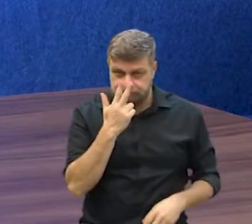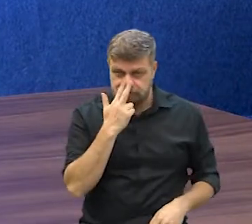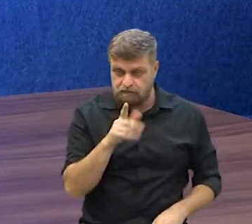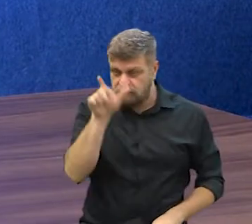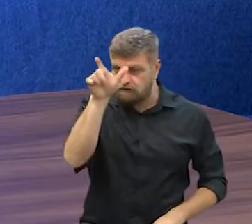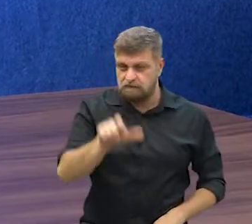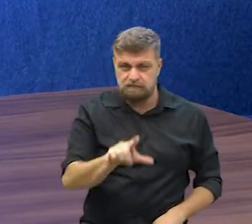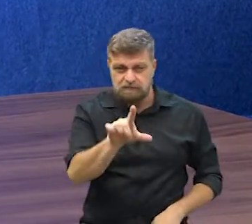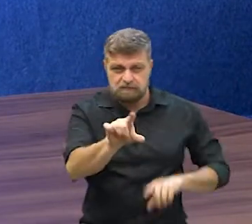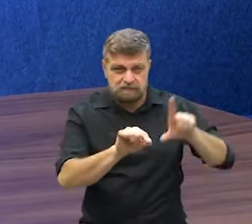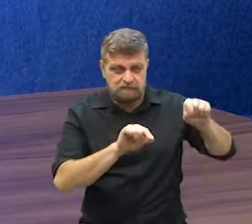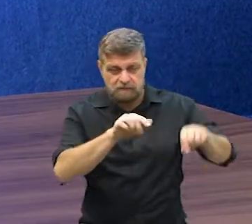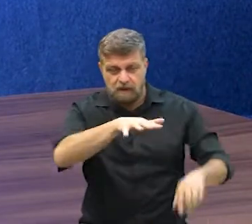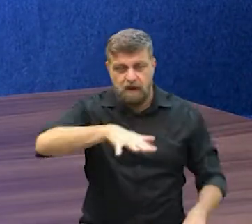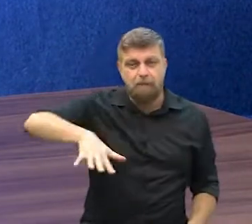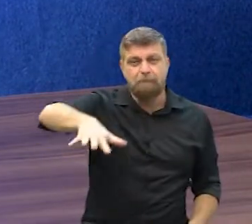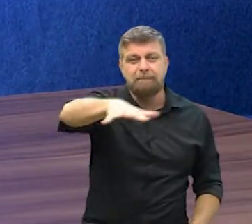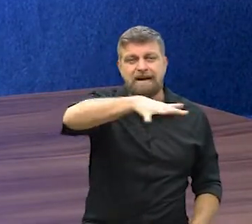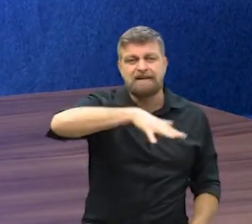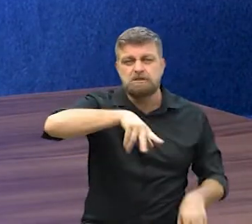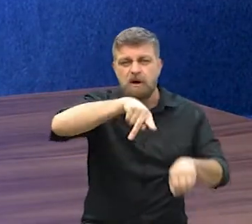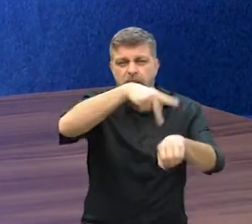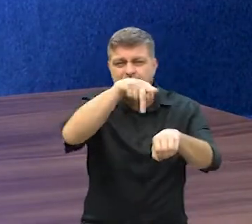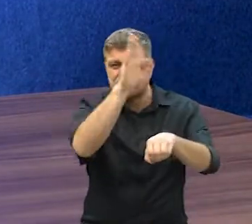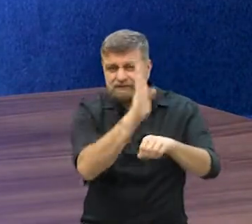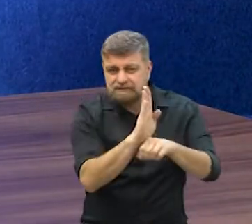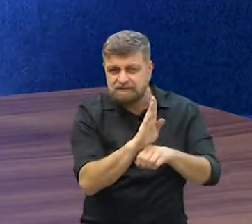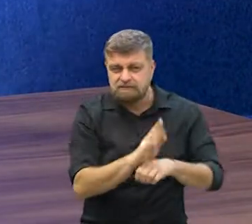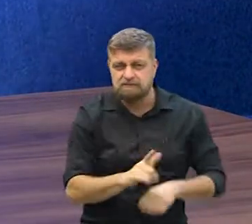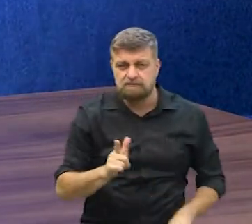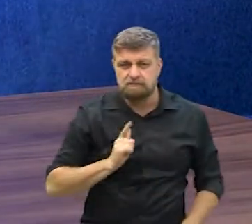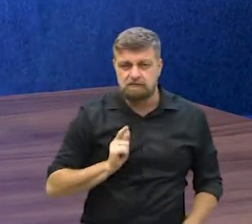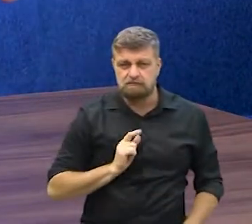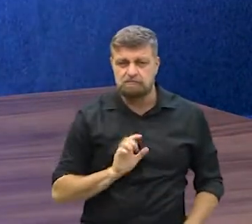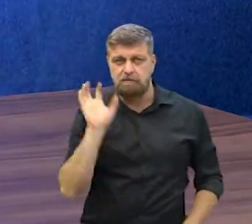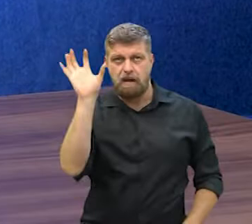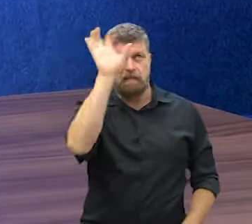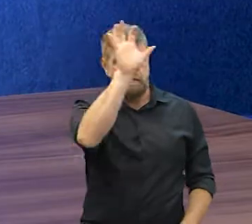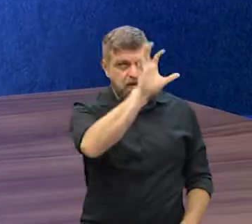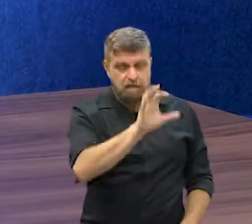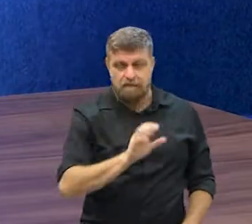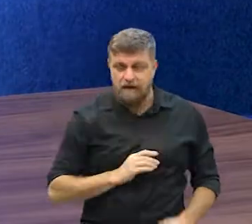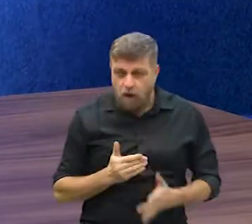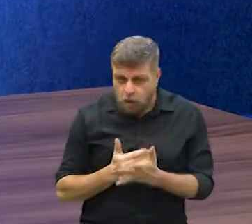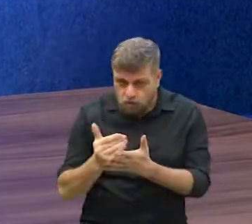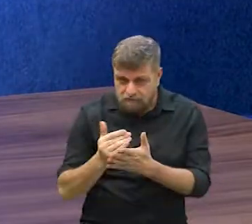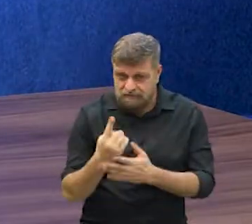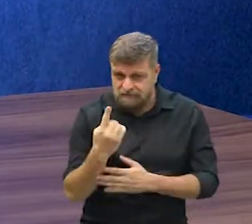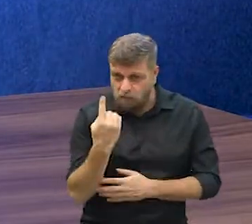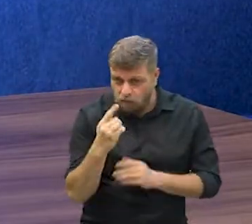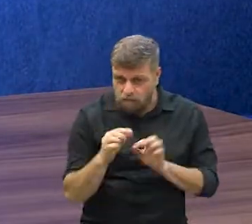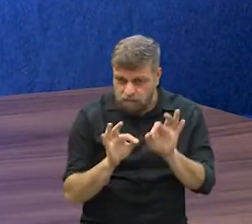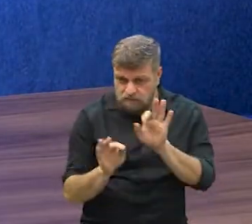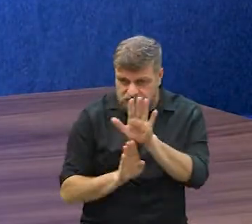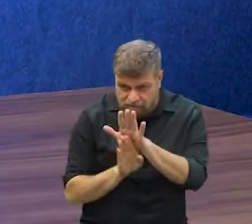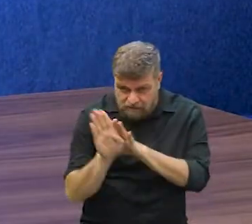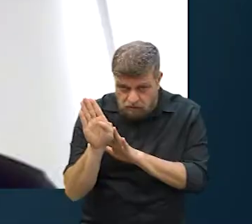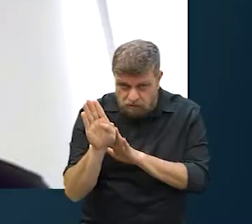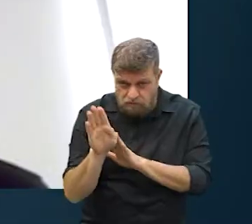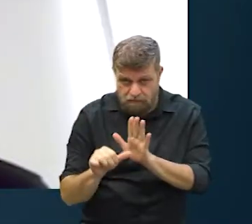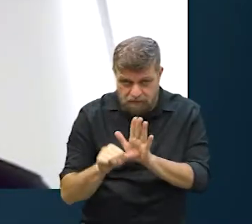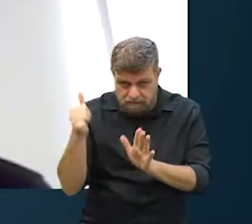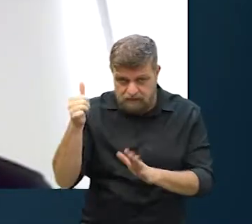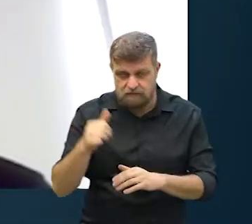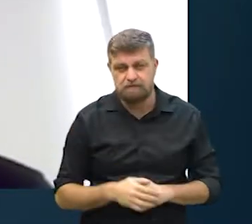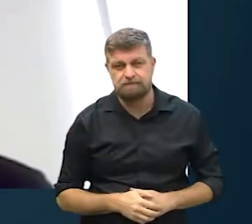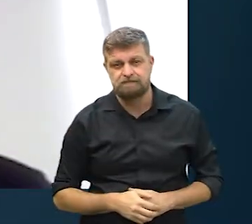inicialmente parece que você escolheu uma região do país, hoje vocês estão em muitos lugares, mas inicialmente teve um projeto piloto, é isso?